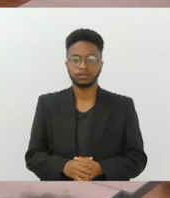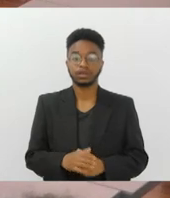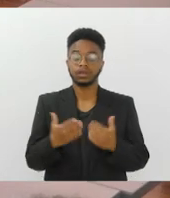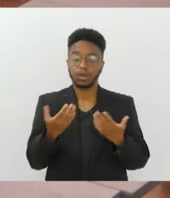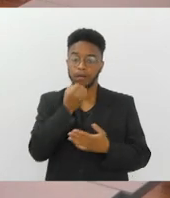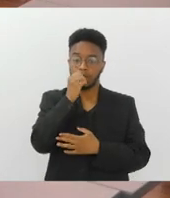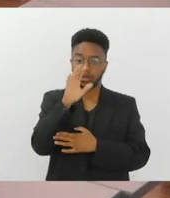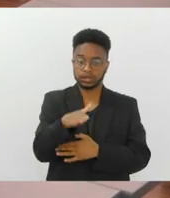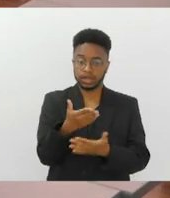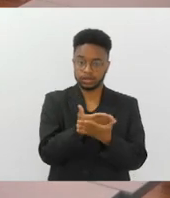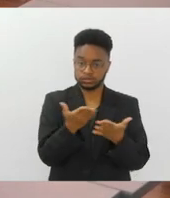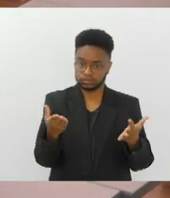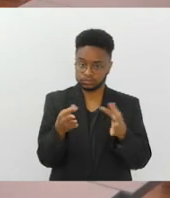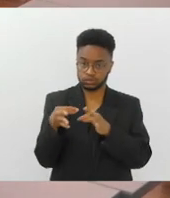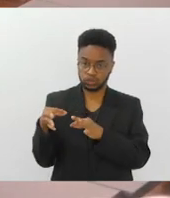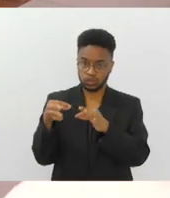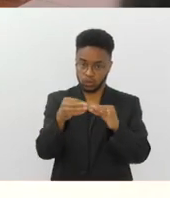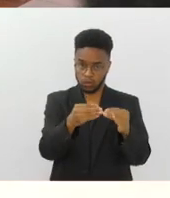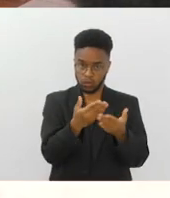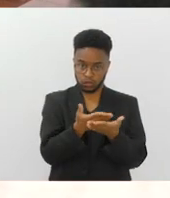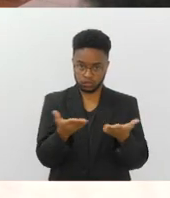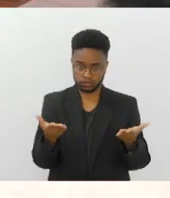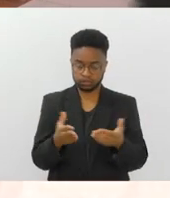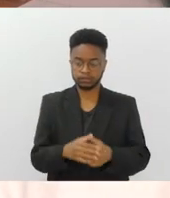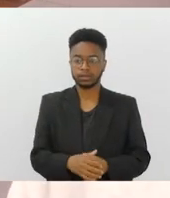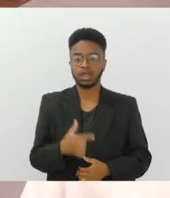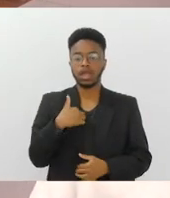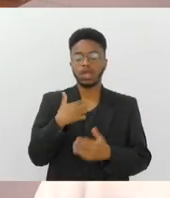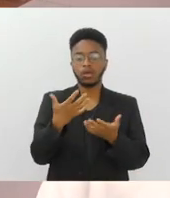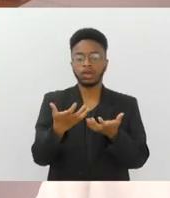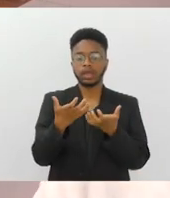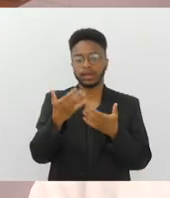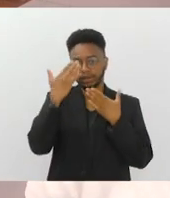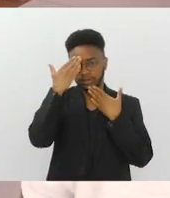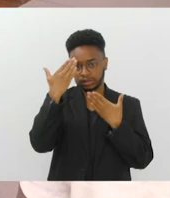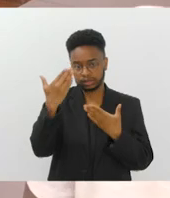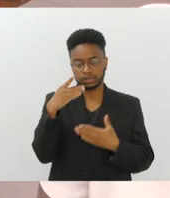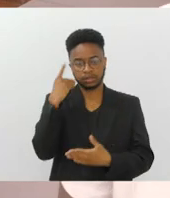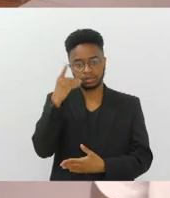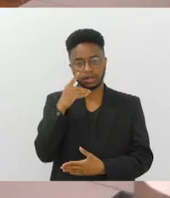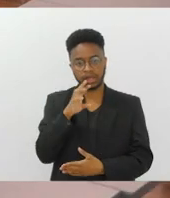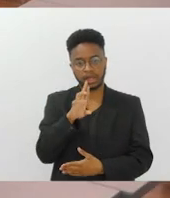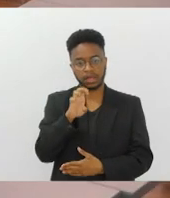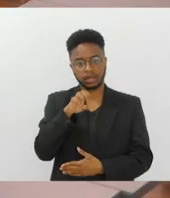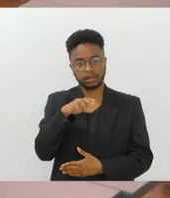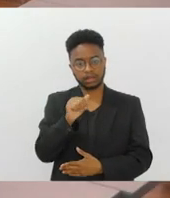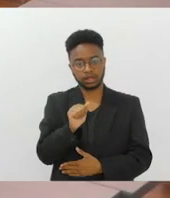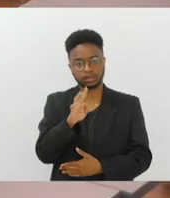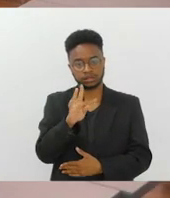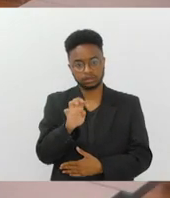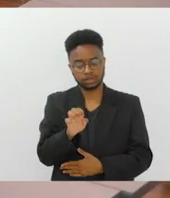boa tarde a todos. Quero fazer um agradecimento aqui à deputada Renata pelo convite.